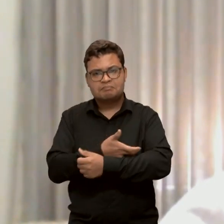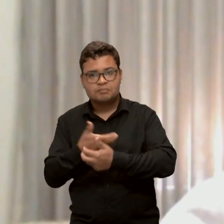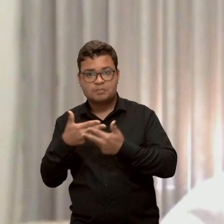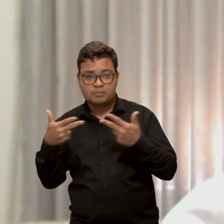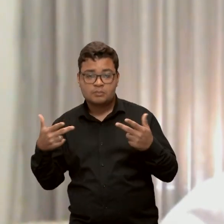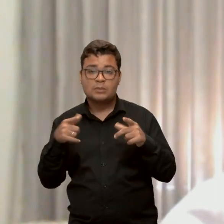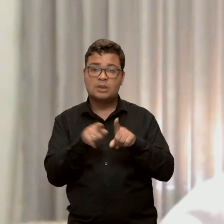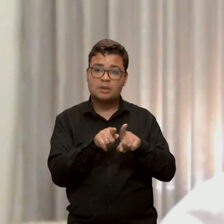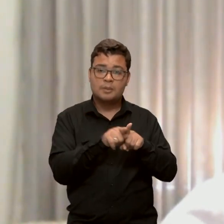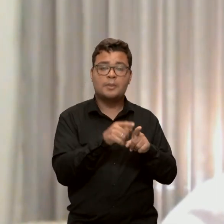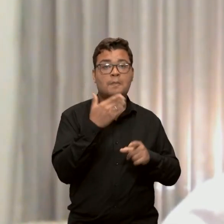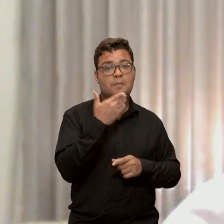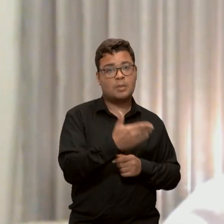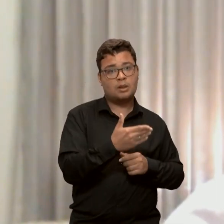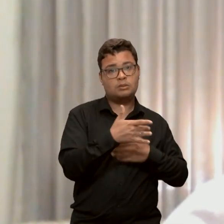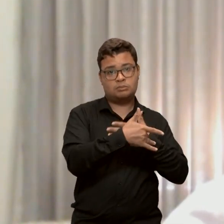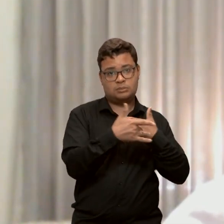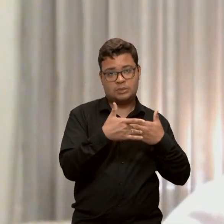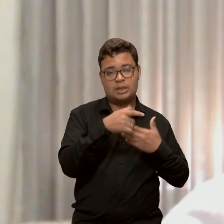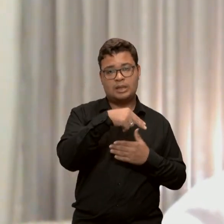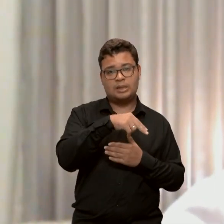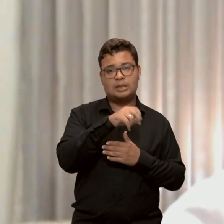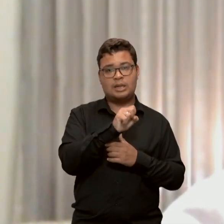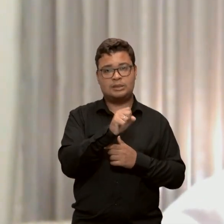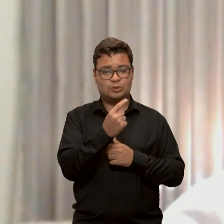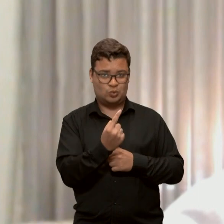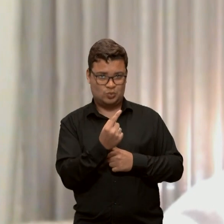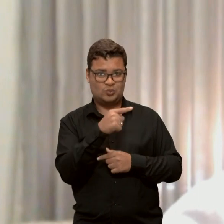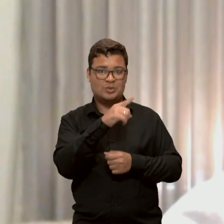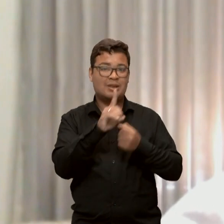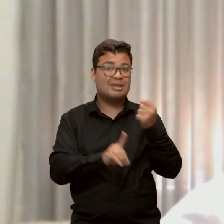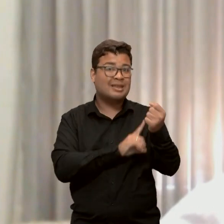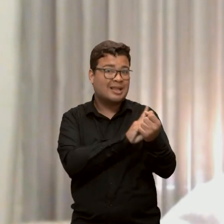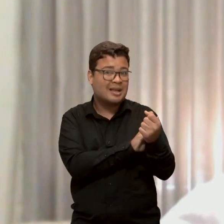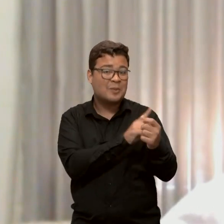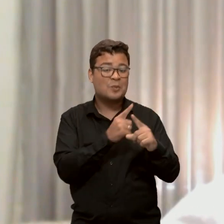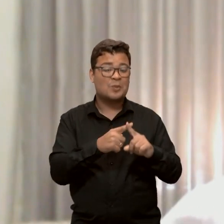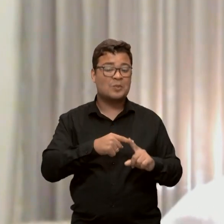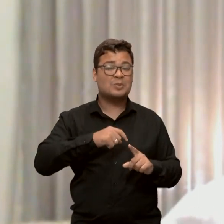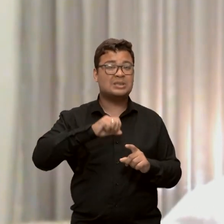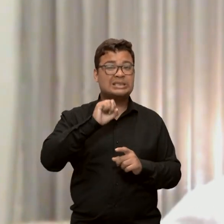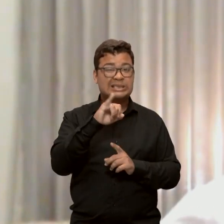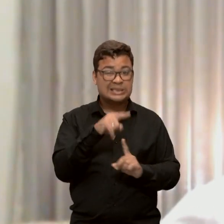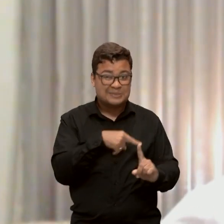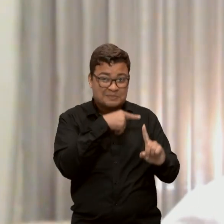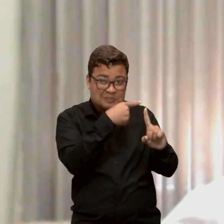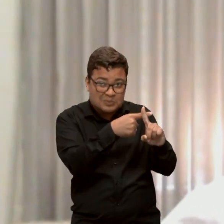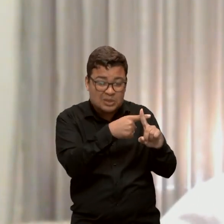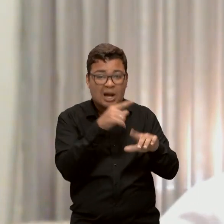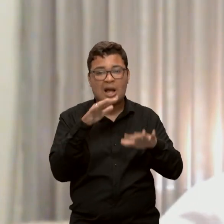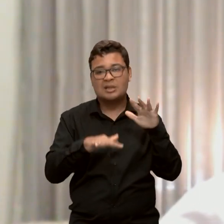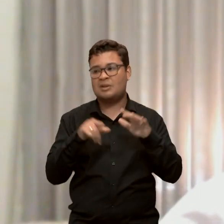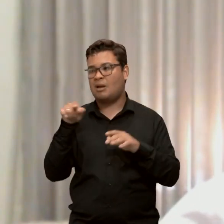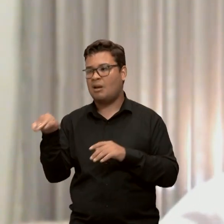lesão de pele muito forte, a gente e o quadro respiratório, a gente pede, além do PCR para COVID ou